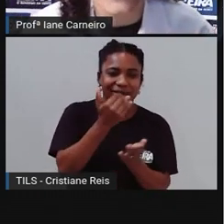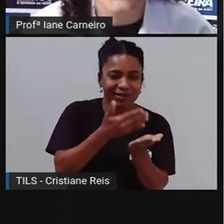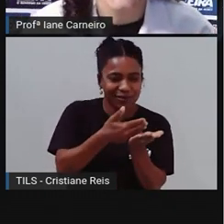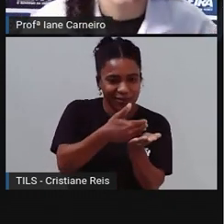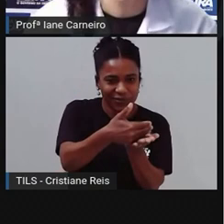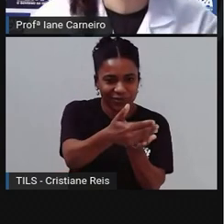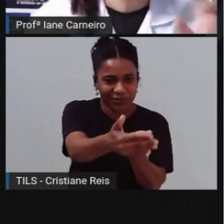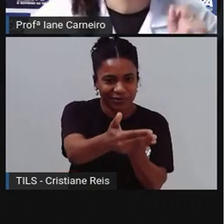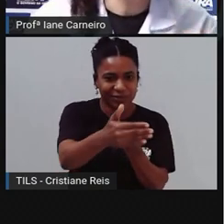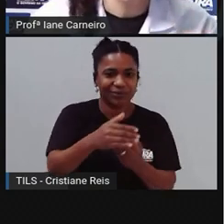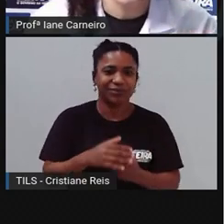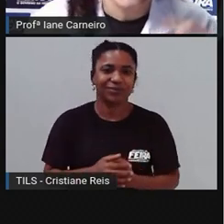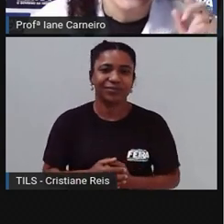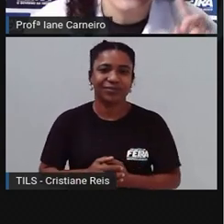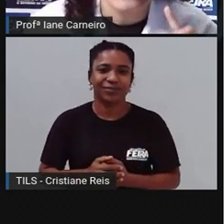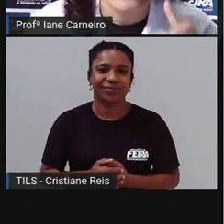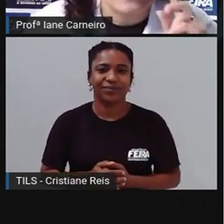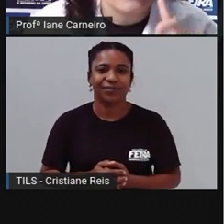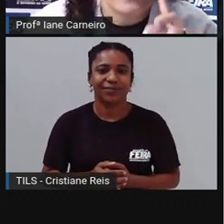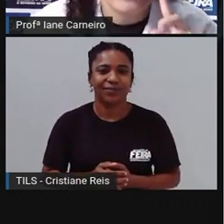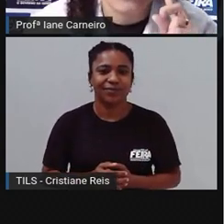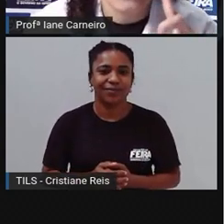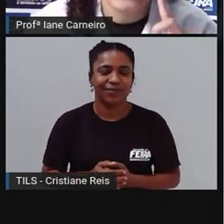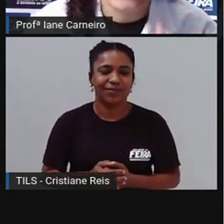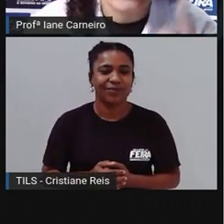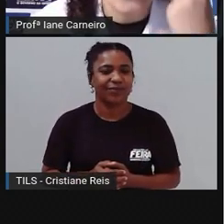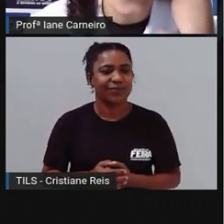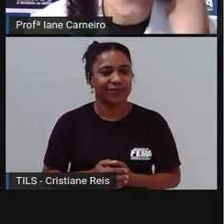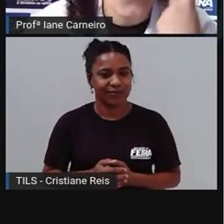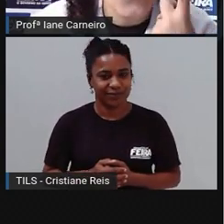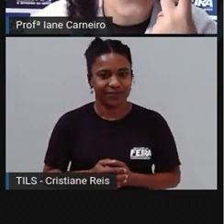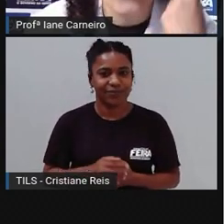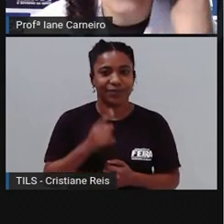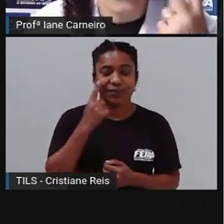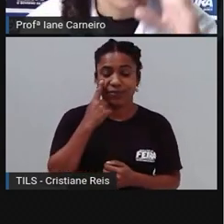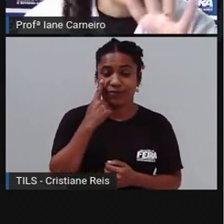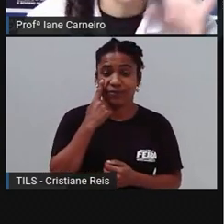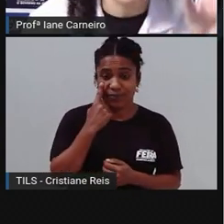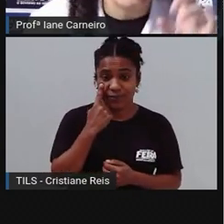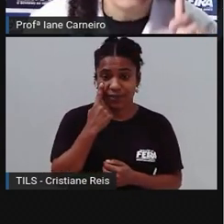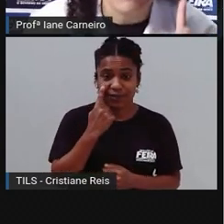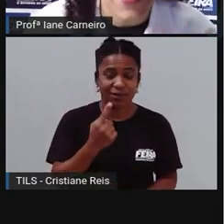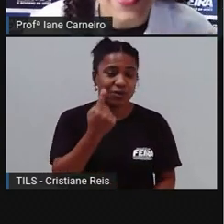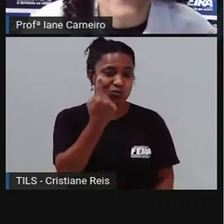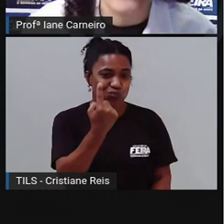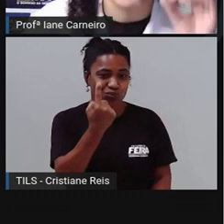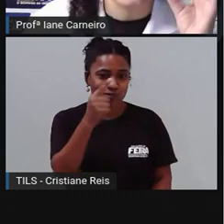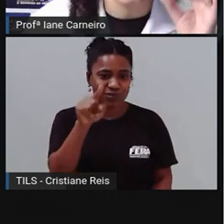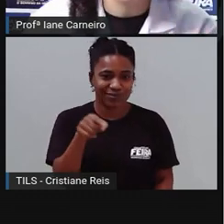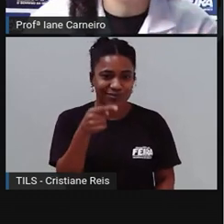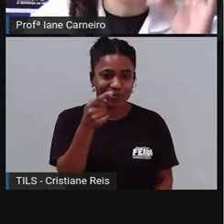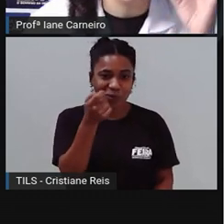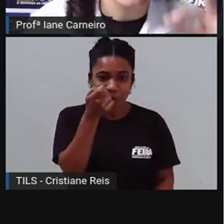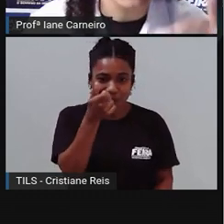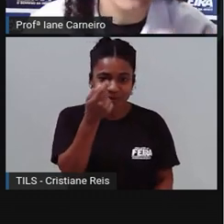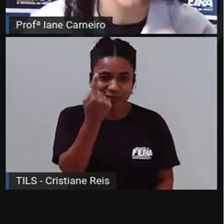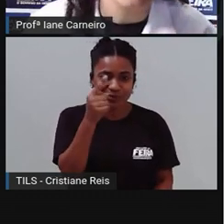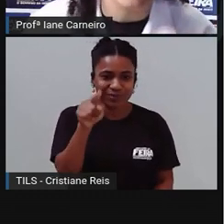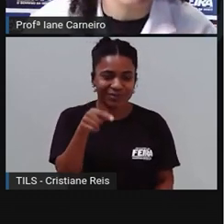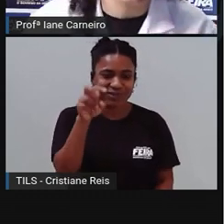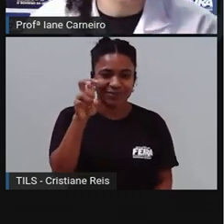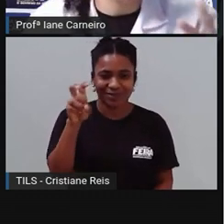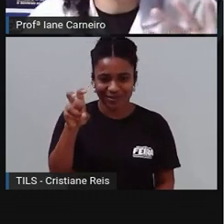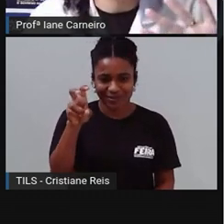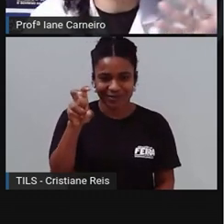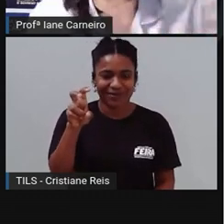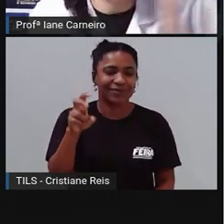certo? E eles produziram quase 1,5 kg de lixo não